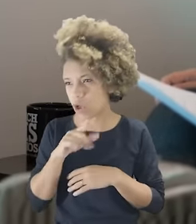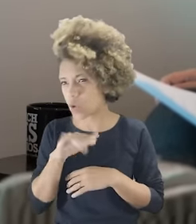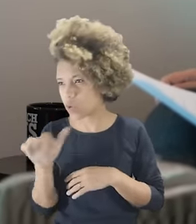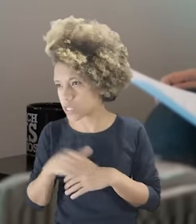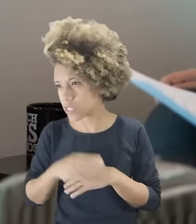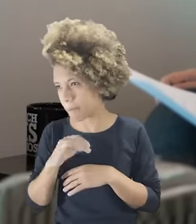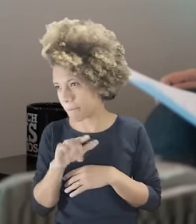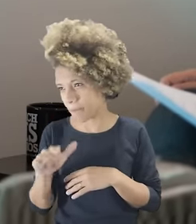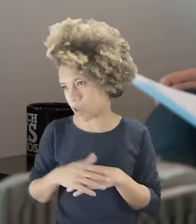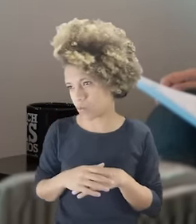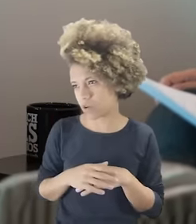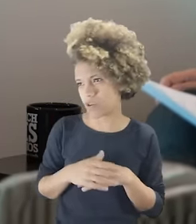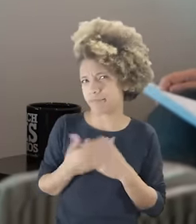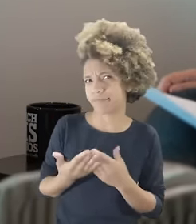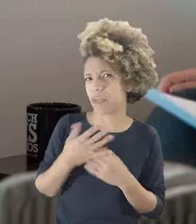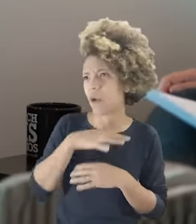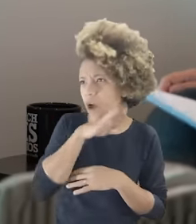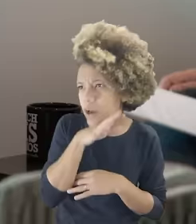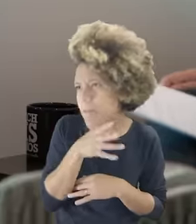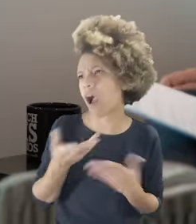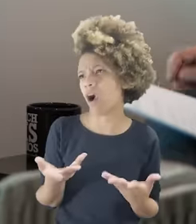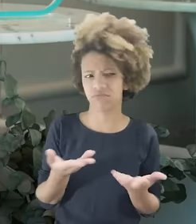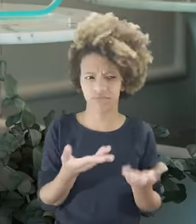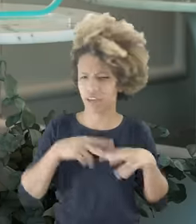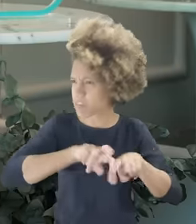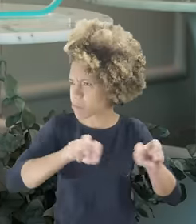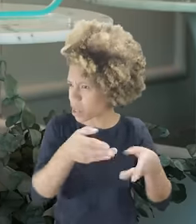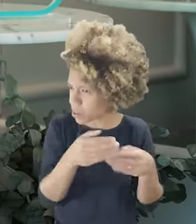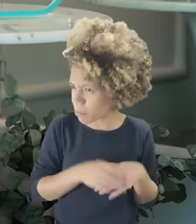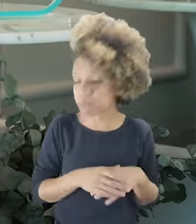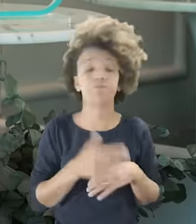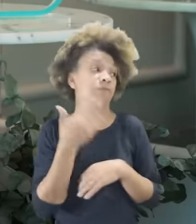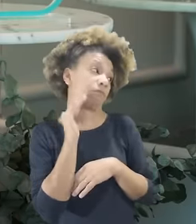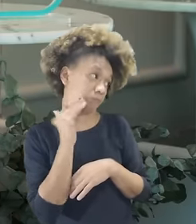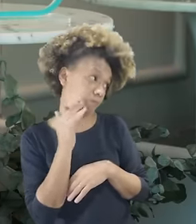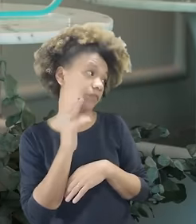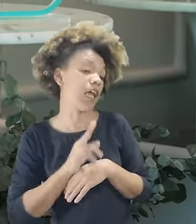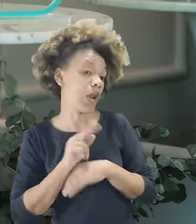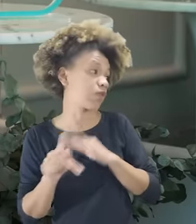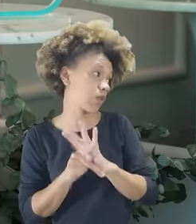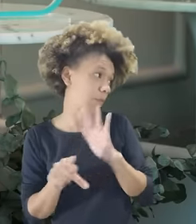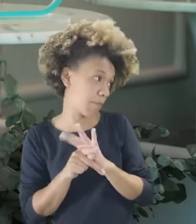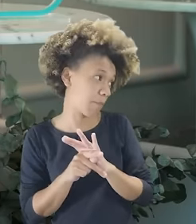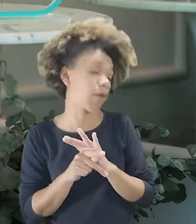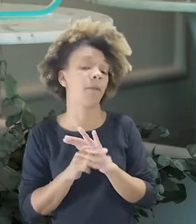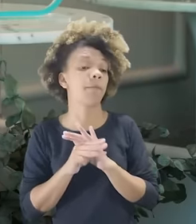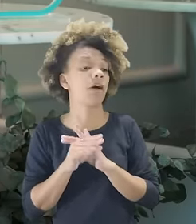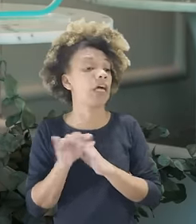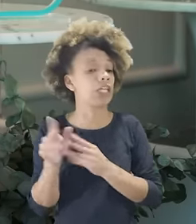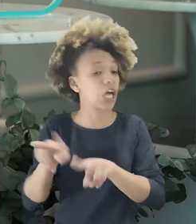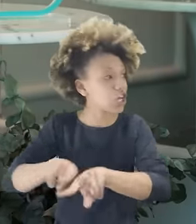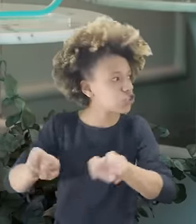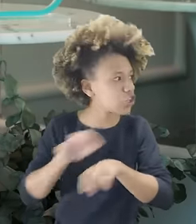Mel uma coisa que vem do animal Ela já está explorando animal ali sabe tem dia ela usa no próprio sobrenome algo que ela